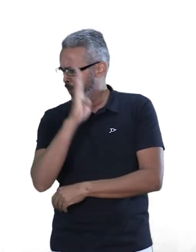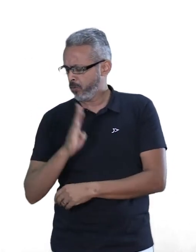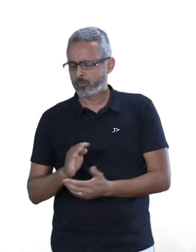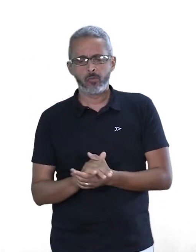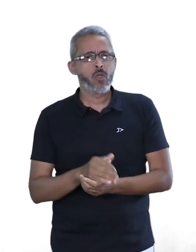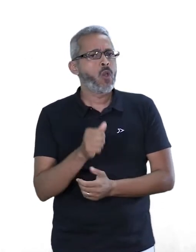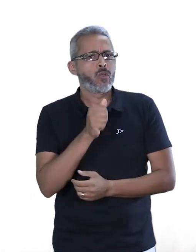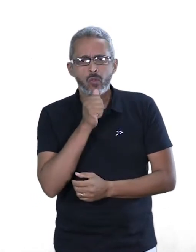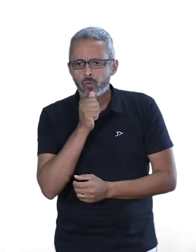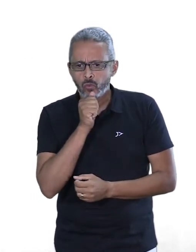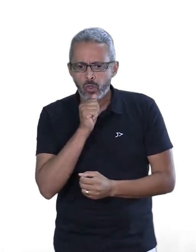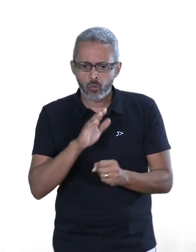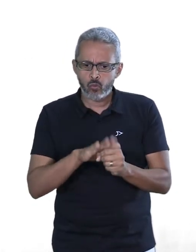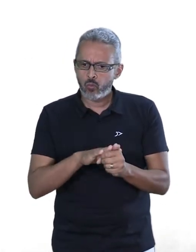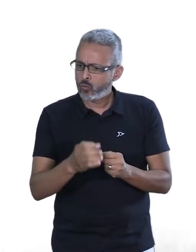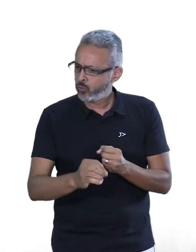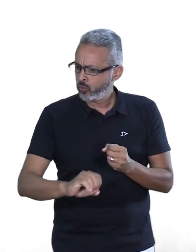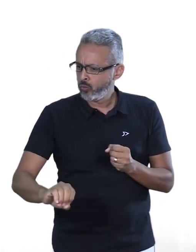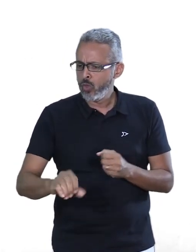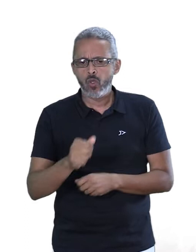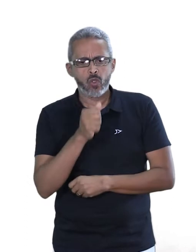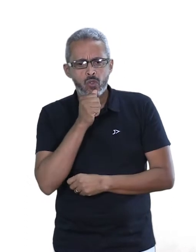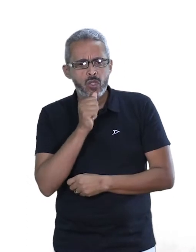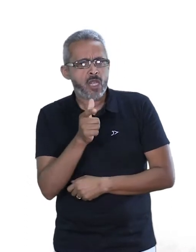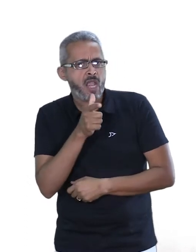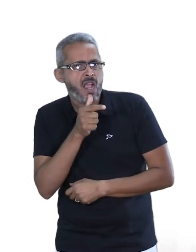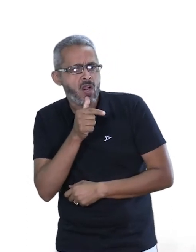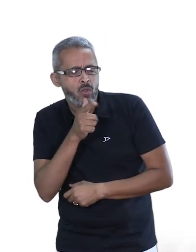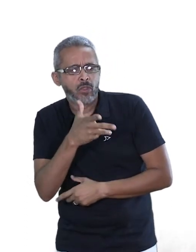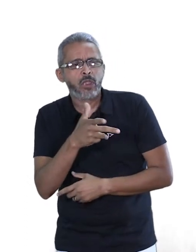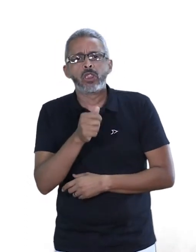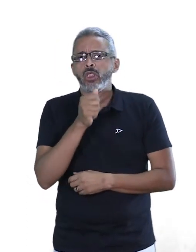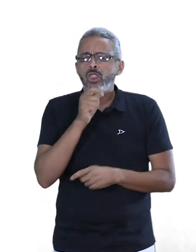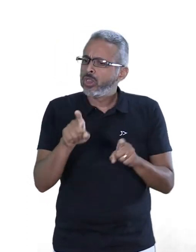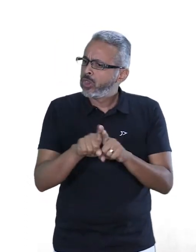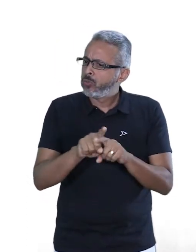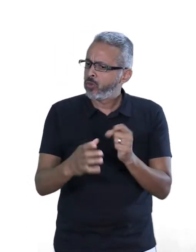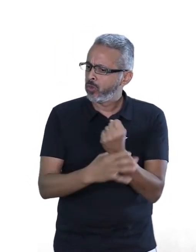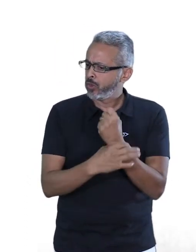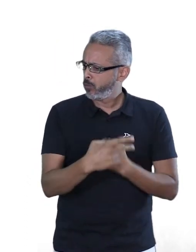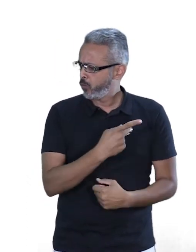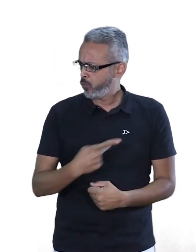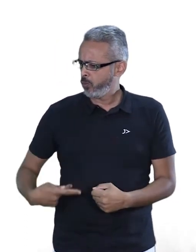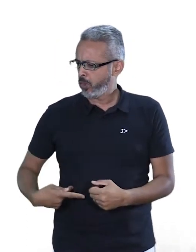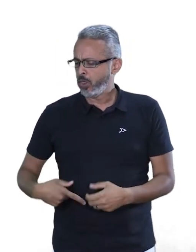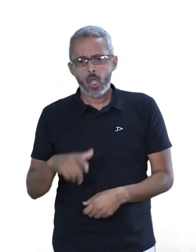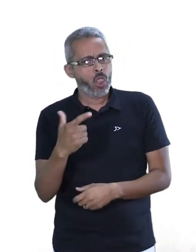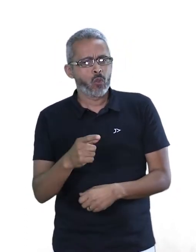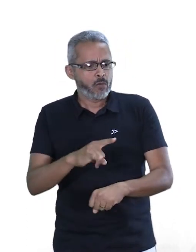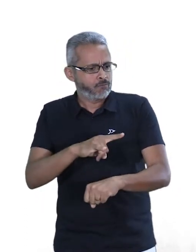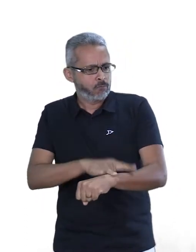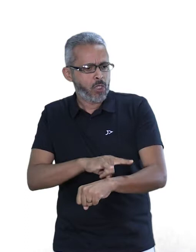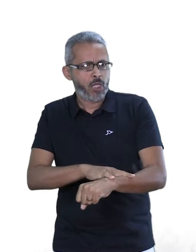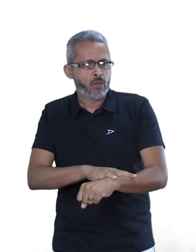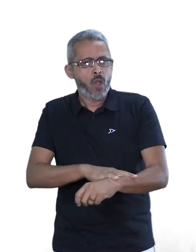esgoto, um país sem água e sem segurança pública. Um país sem banheiros, se é possível acreditar que esse tipo